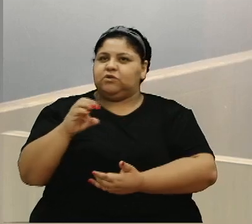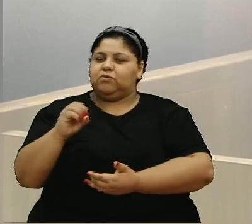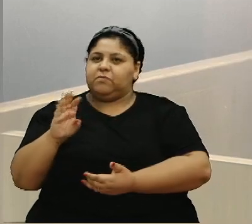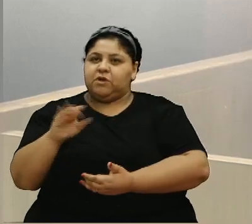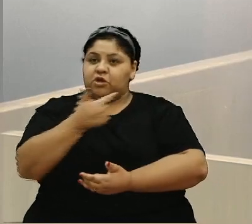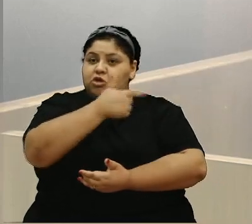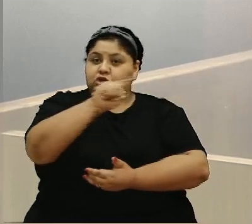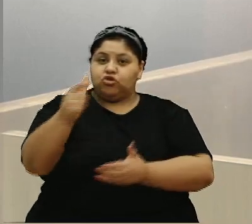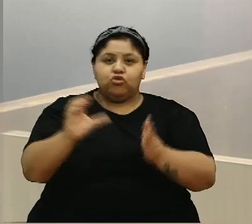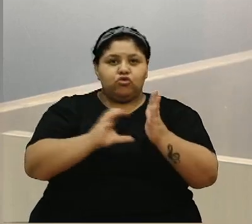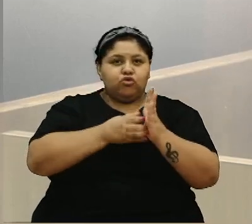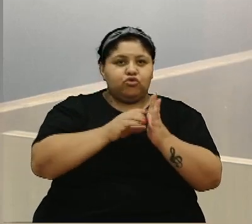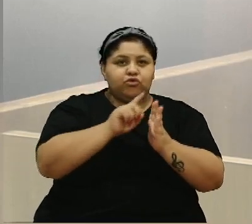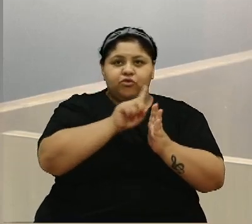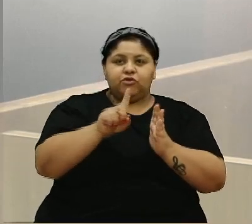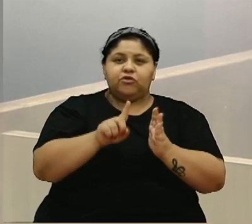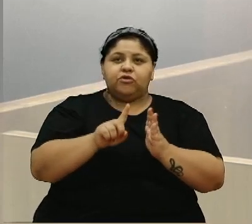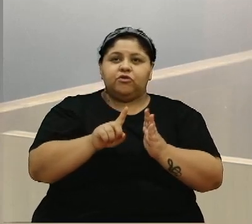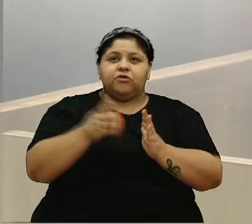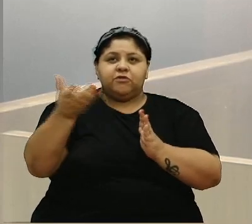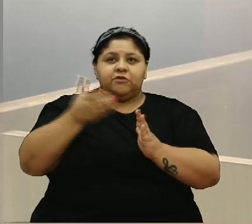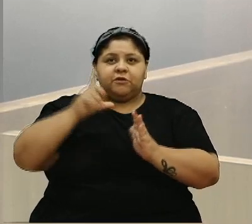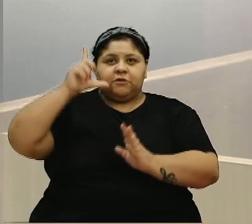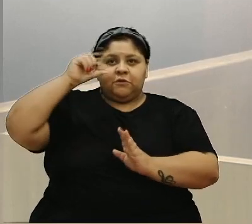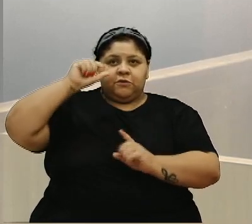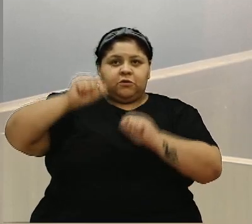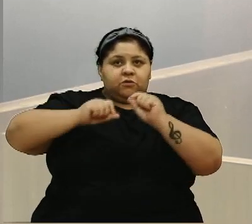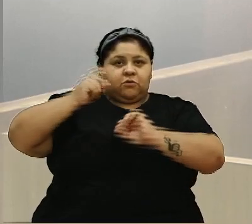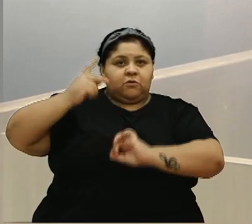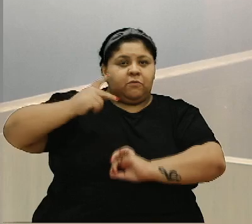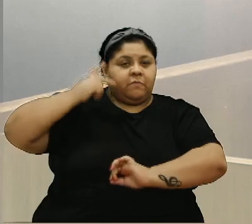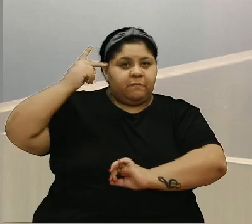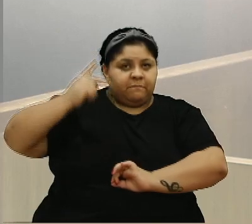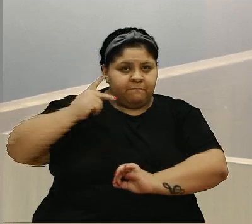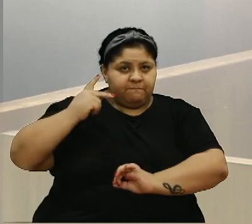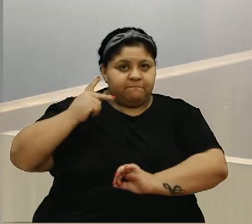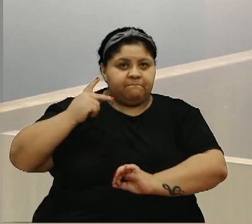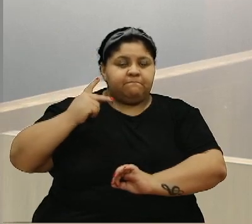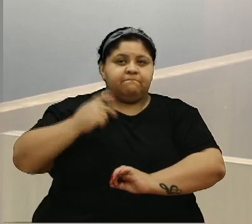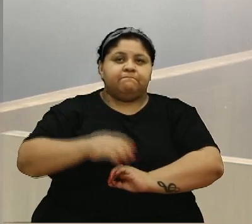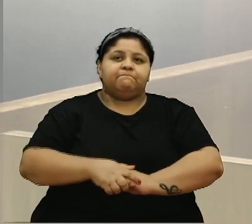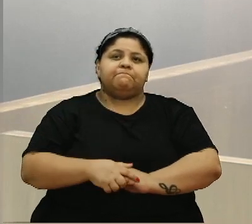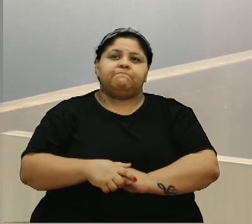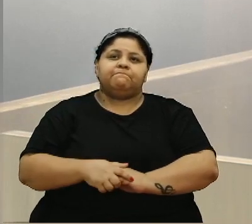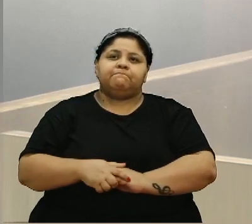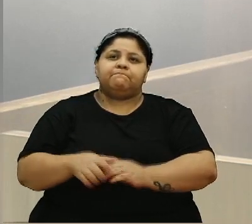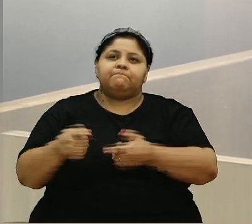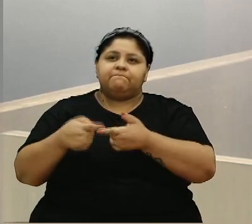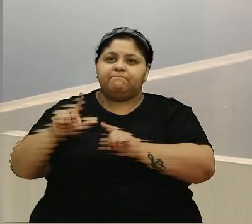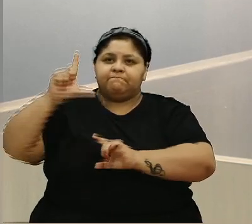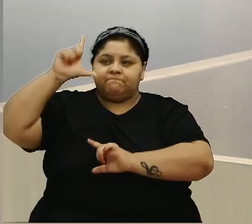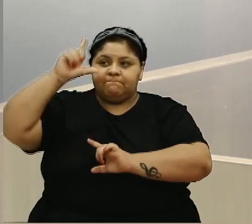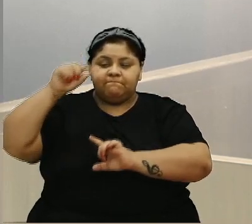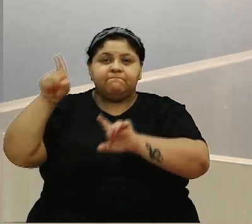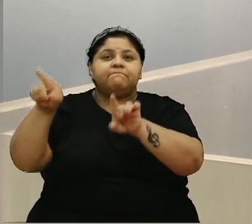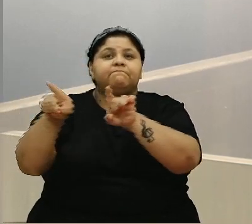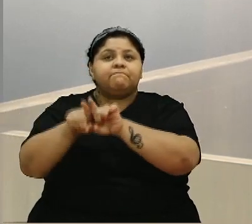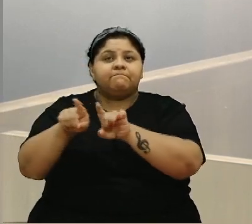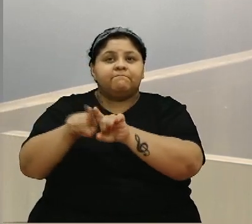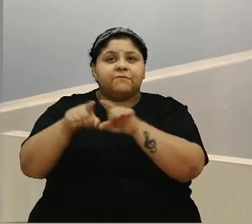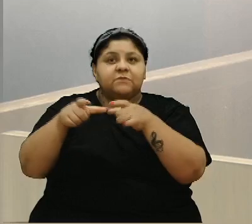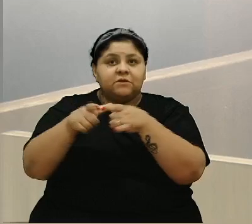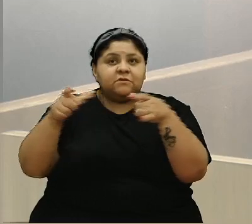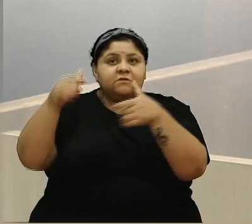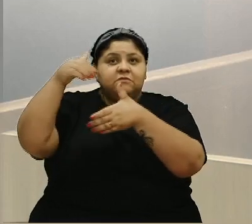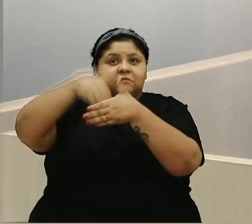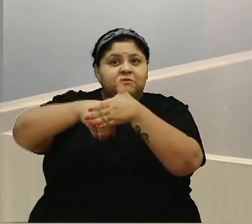outros partidos que não queriam o Scalco como prefeito, né? Mas o Scalco também ele ampliou a votação dele